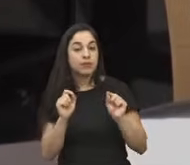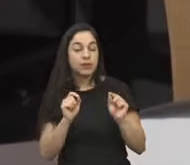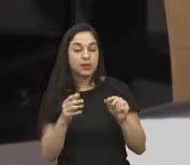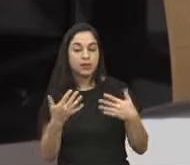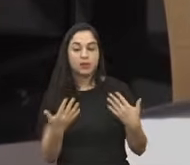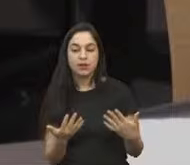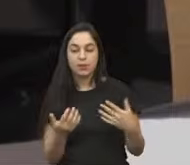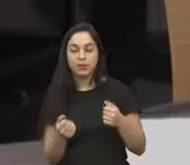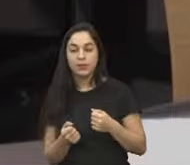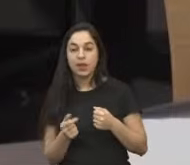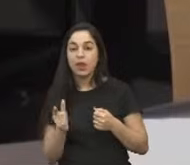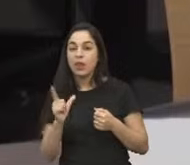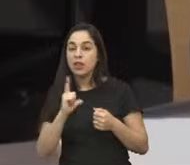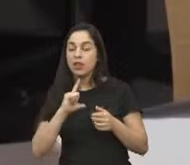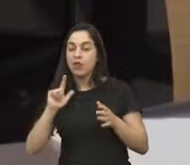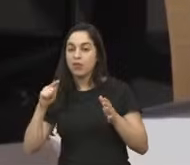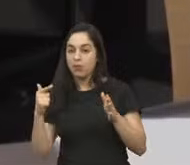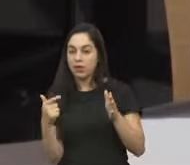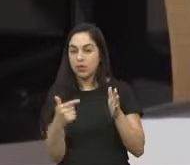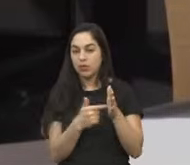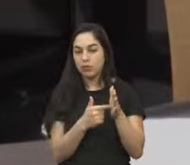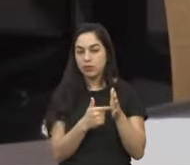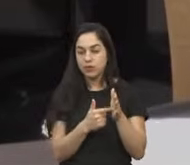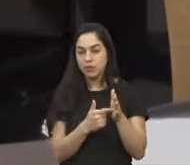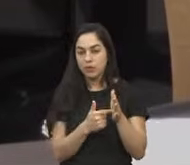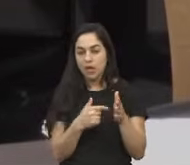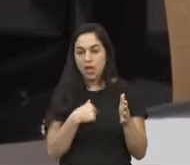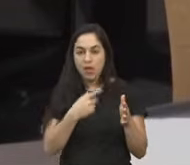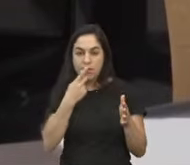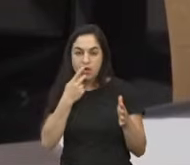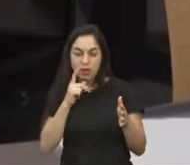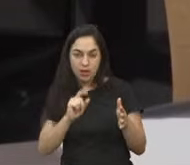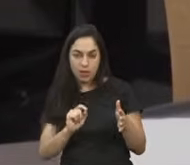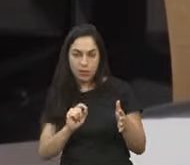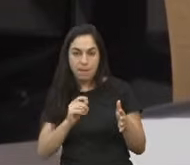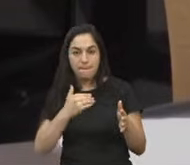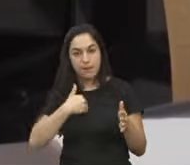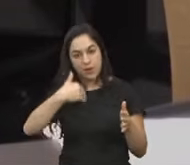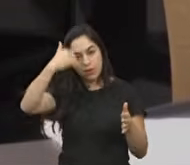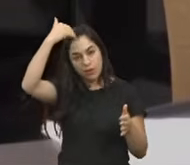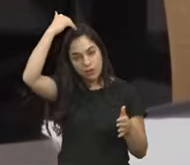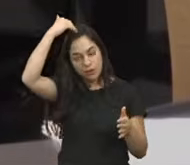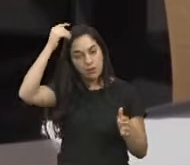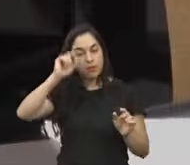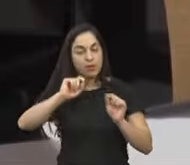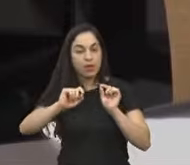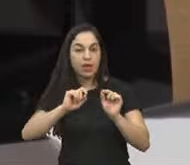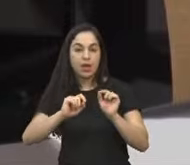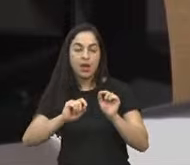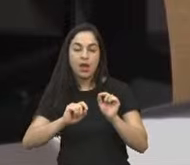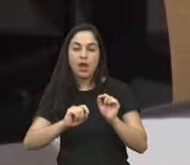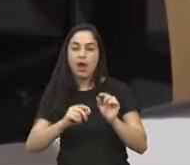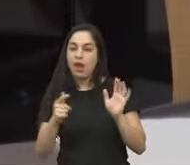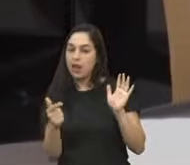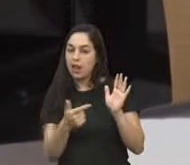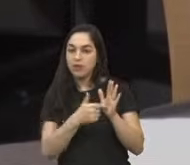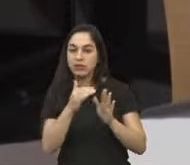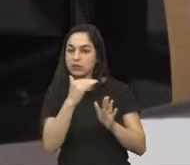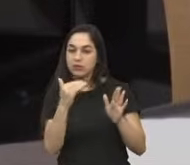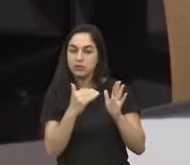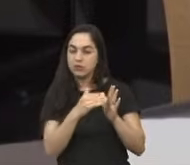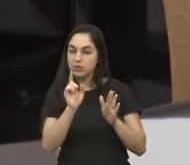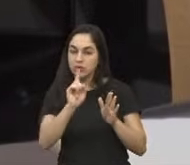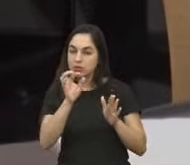Foi feita uma denúncia, e aí eu faço minha culpa, que a fundamentação dessa denúncia não estava completa, não estava correta, e o Ministério